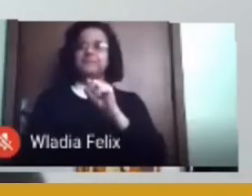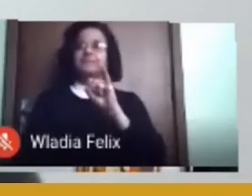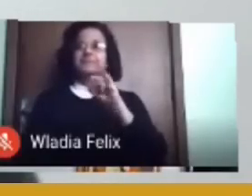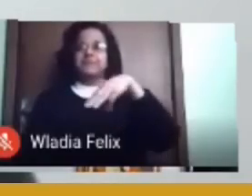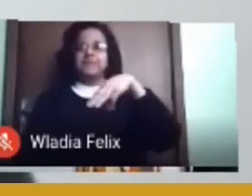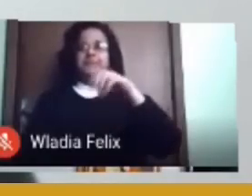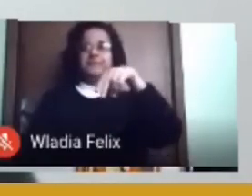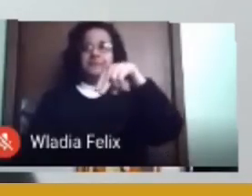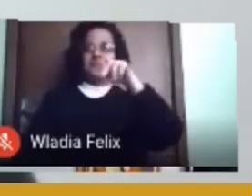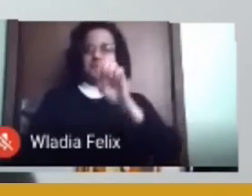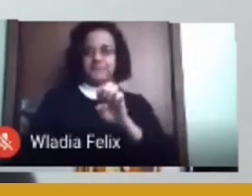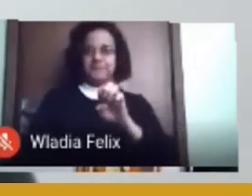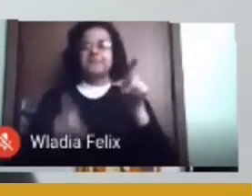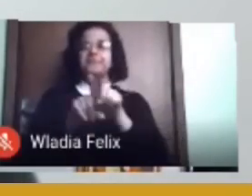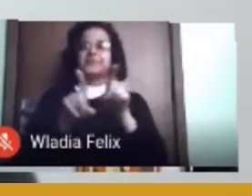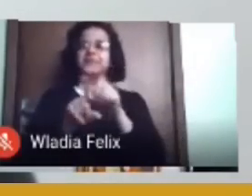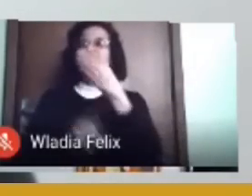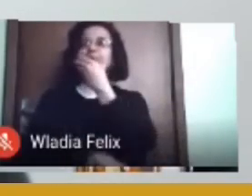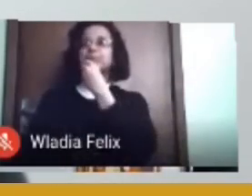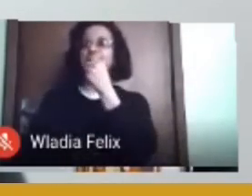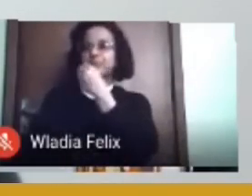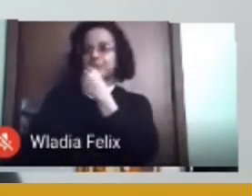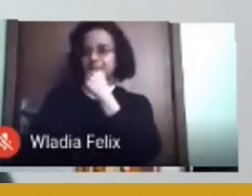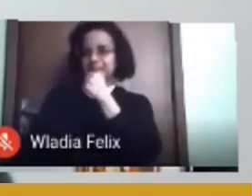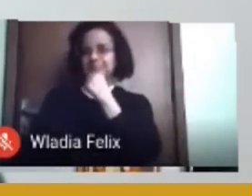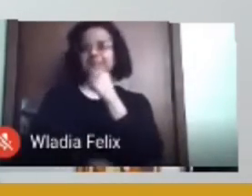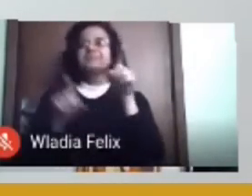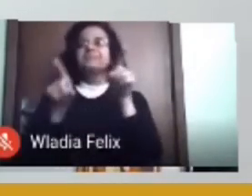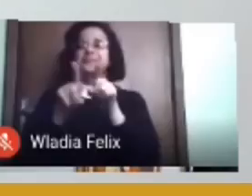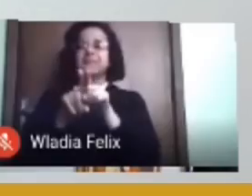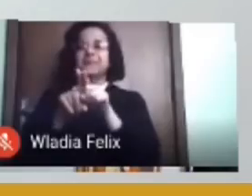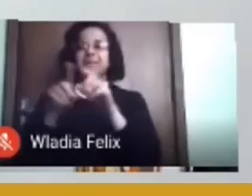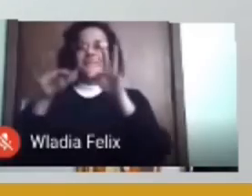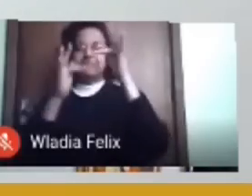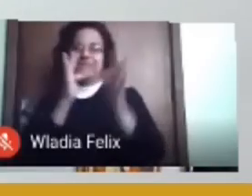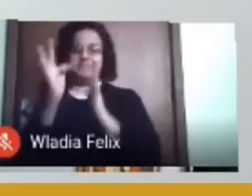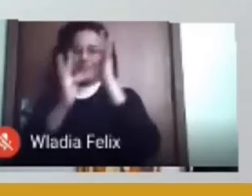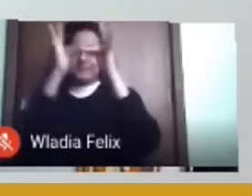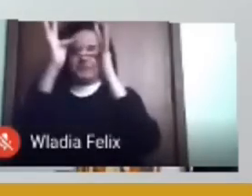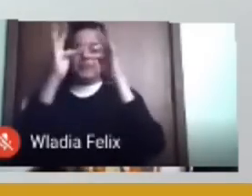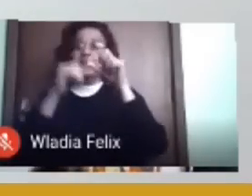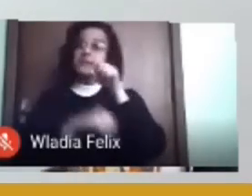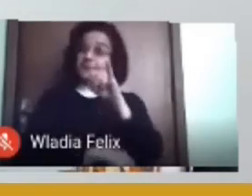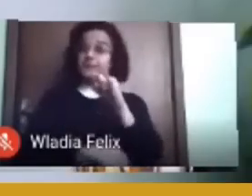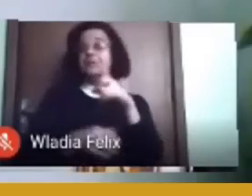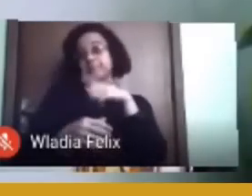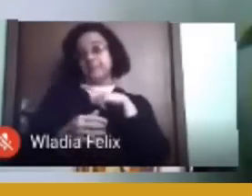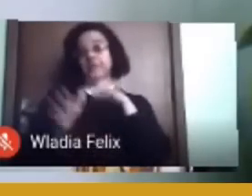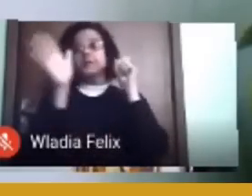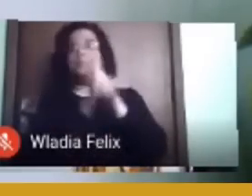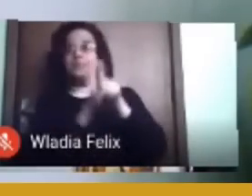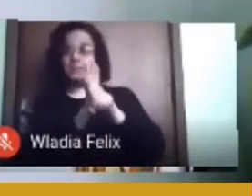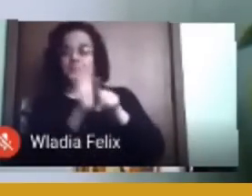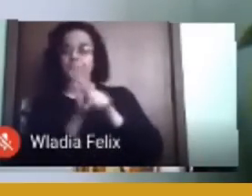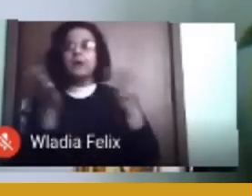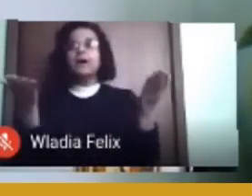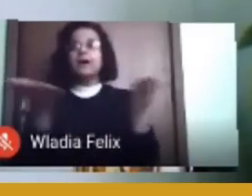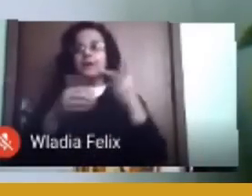pergunta, professoras, eu fico à disposição para esse momento de discussão. Muito obrigado. Perfeito, professor Márcio. Nós